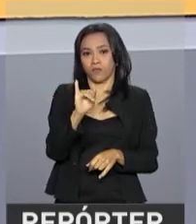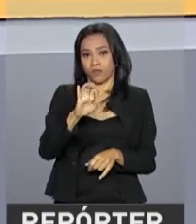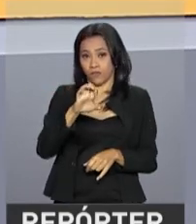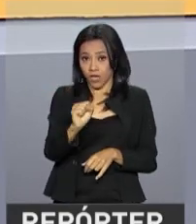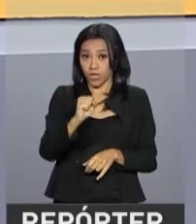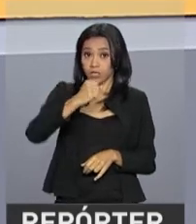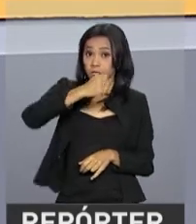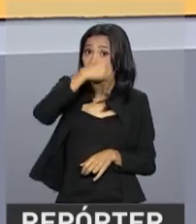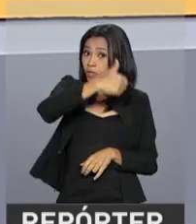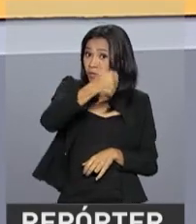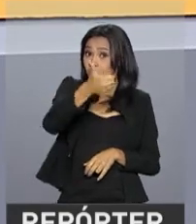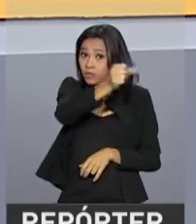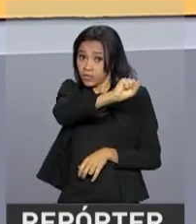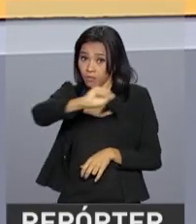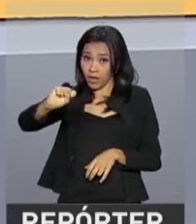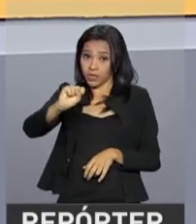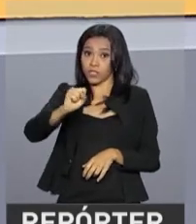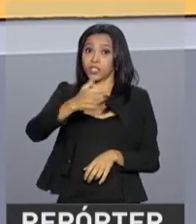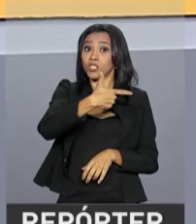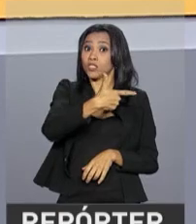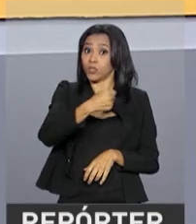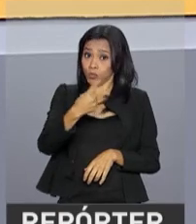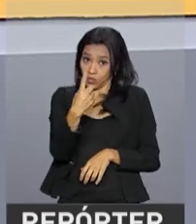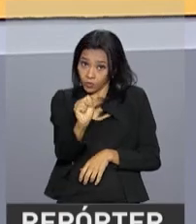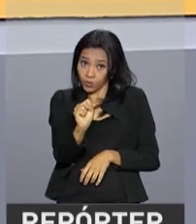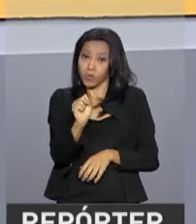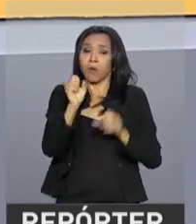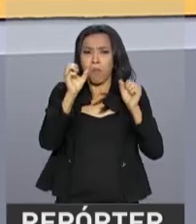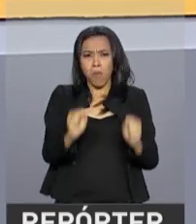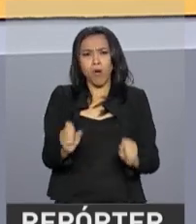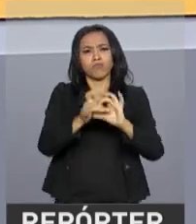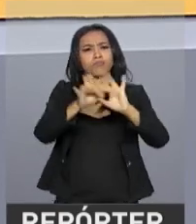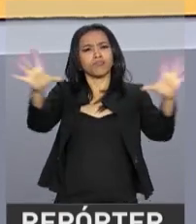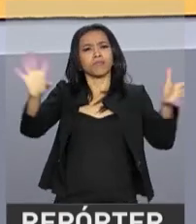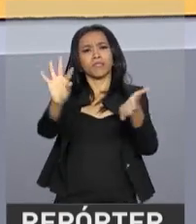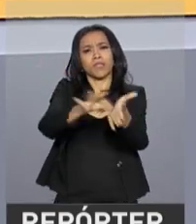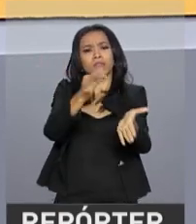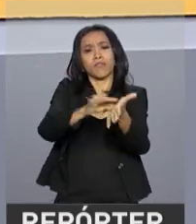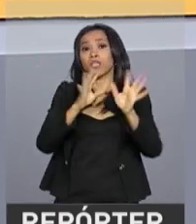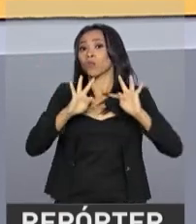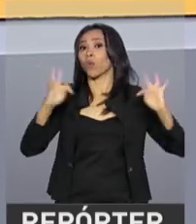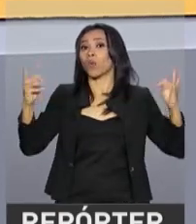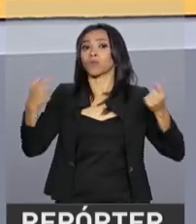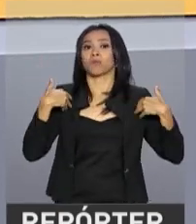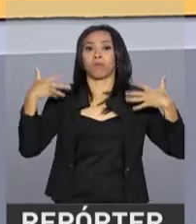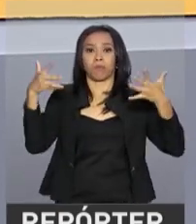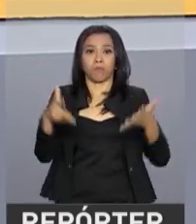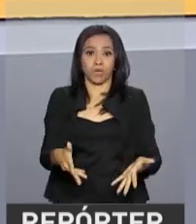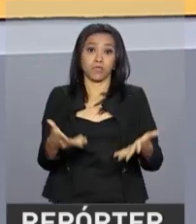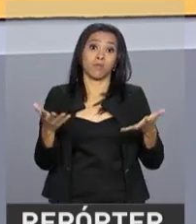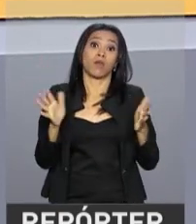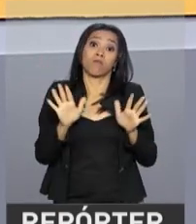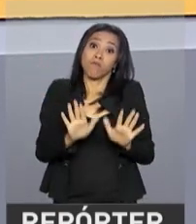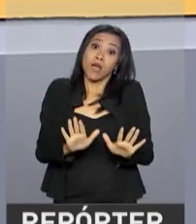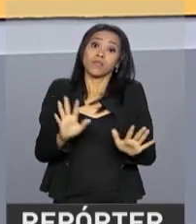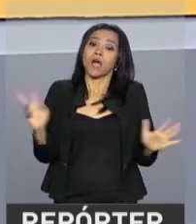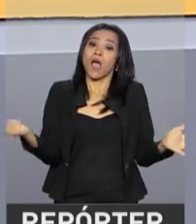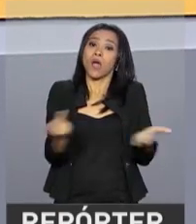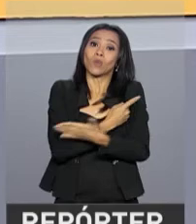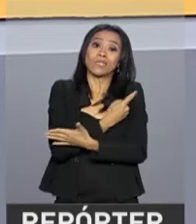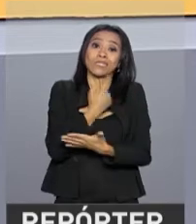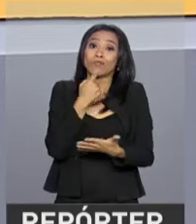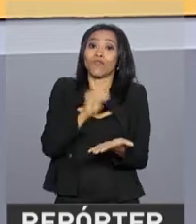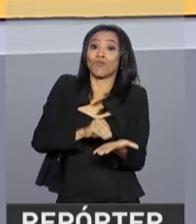de 2008 podem se inscrever todos os estudantes que participaram do processo anterior mas que por algum motivo não